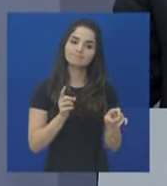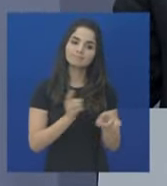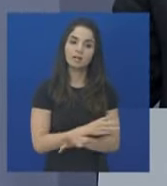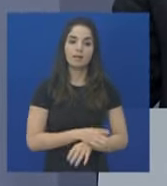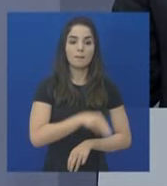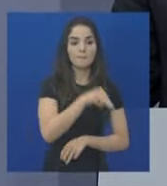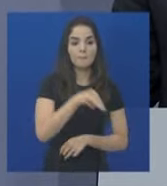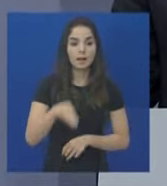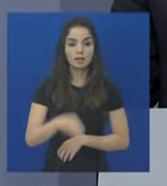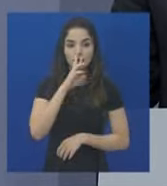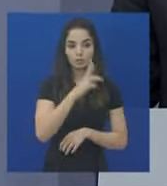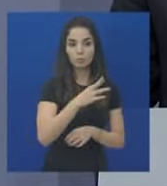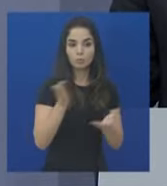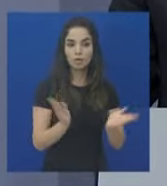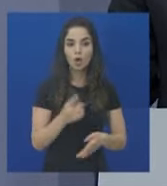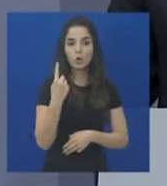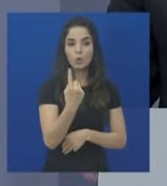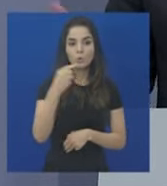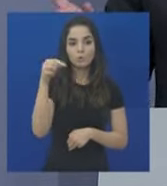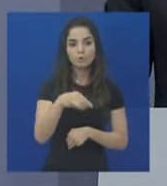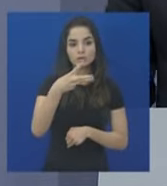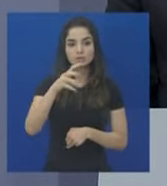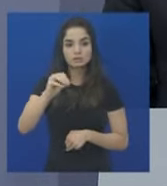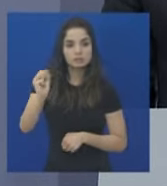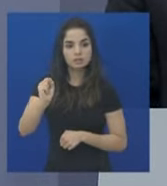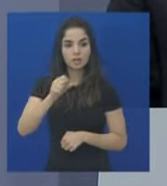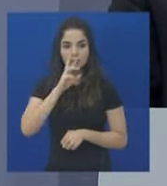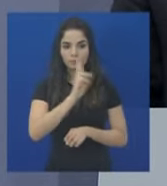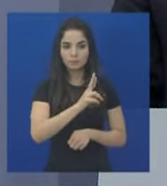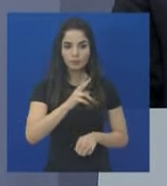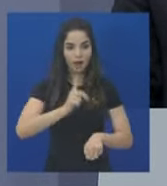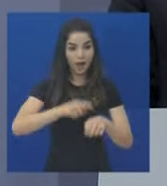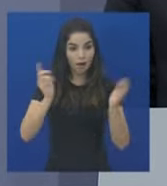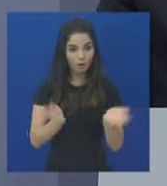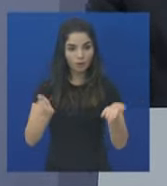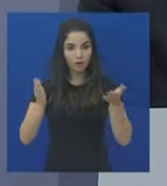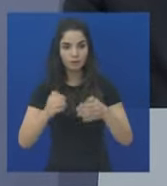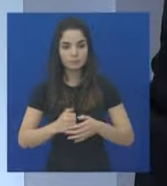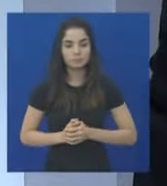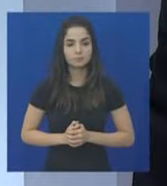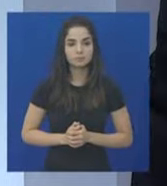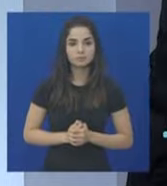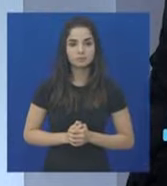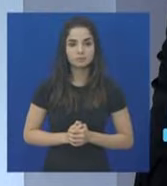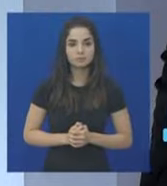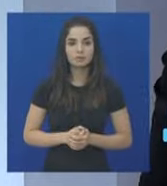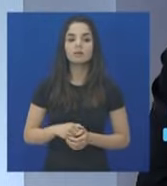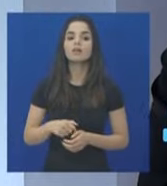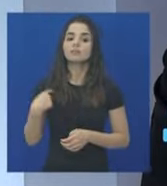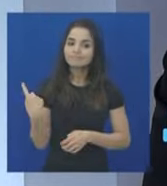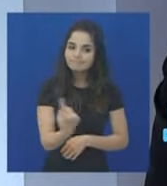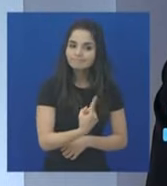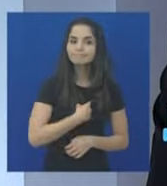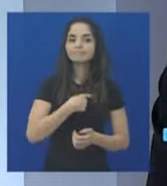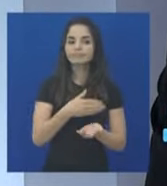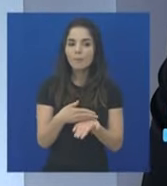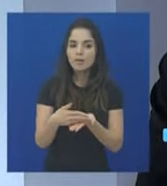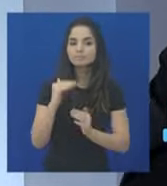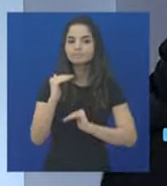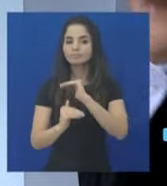Marquinho Endes tem um minuto e trinta para a resposta. Candidato, seu tempo passa a valer a partir de agora. Nós iniciamos o